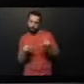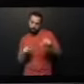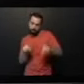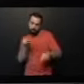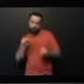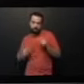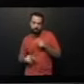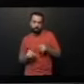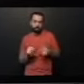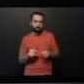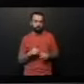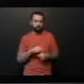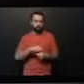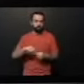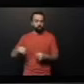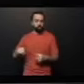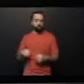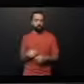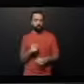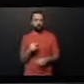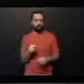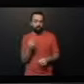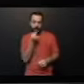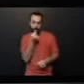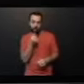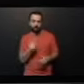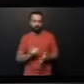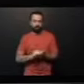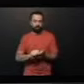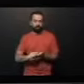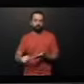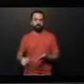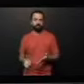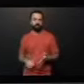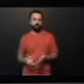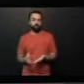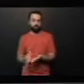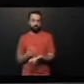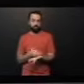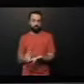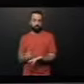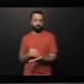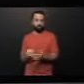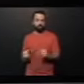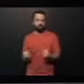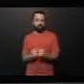os materiais que vocês receberam, senta e acompanhe conosco.